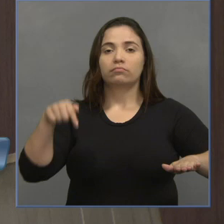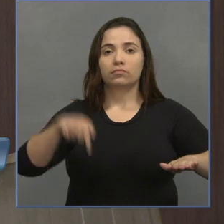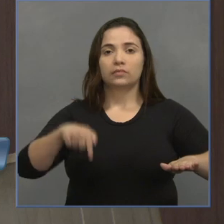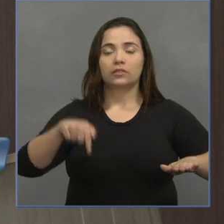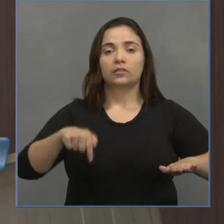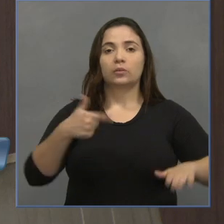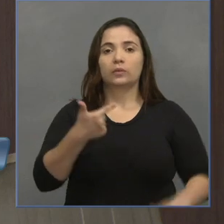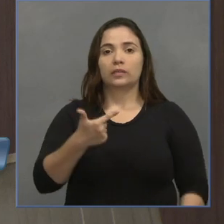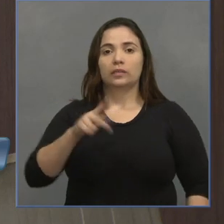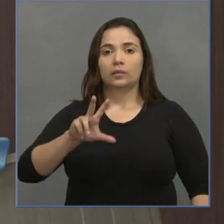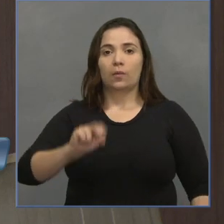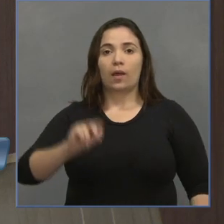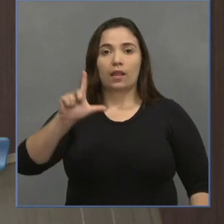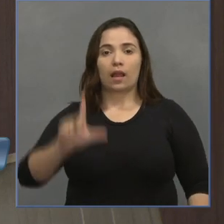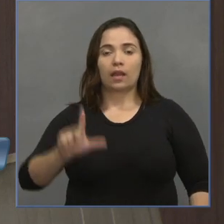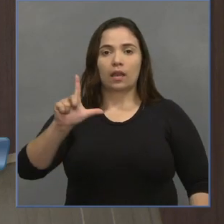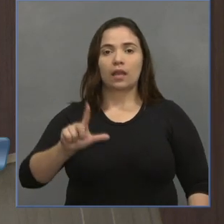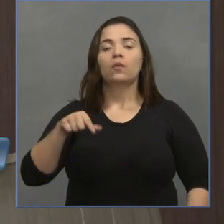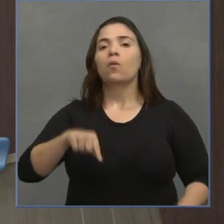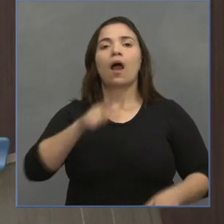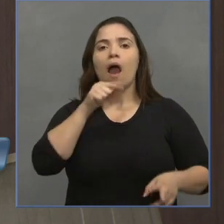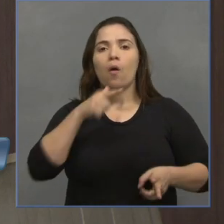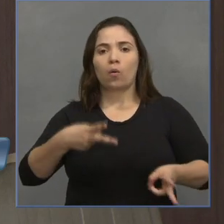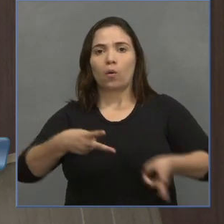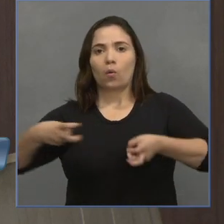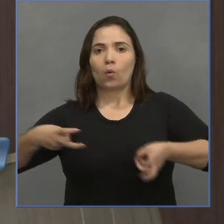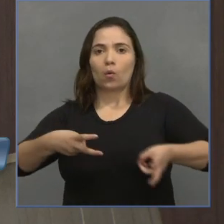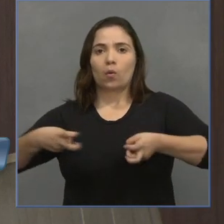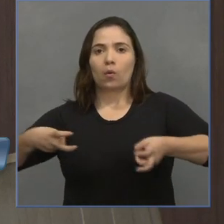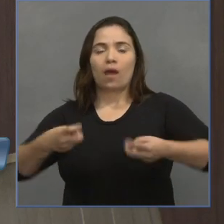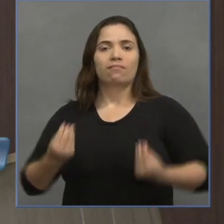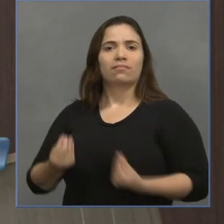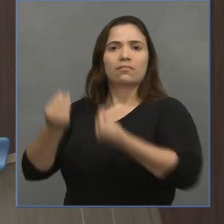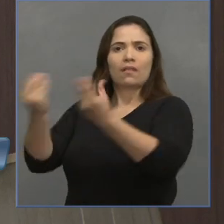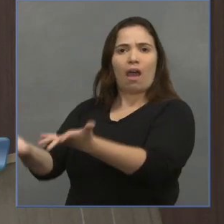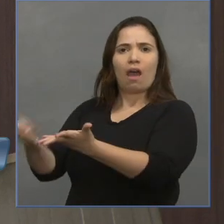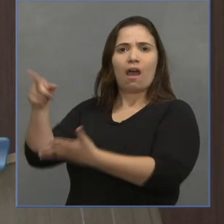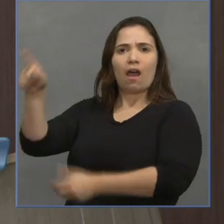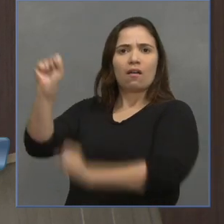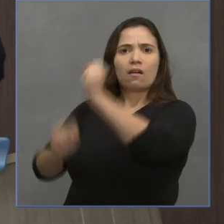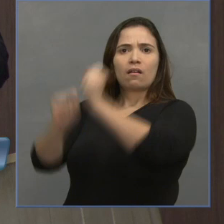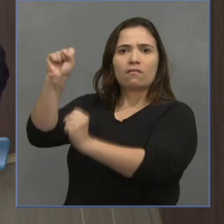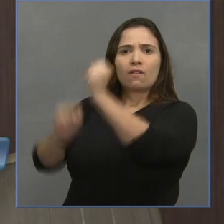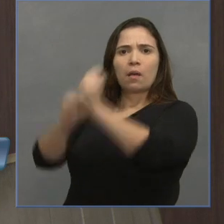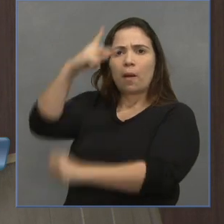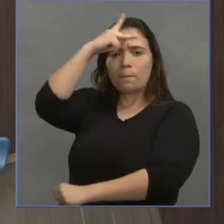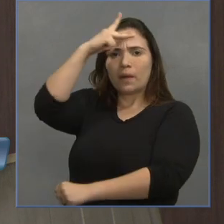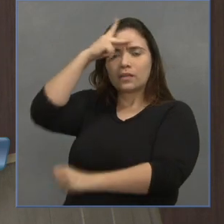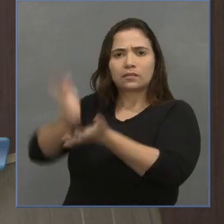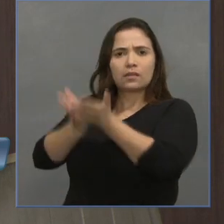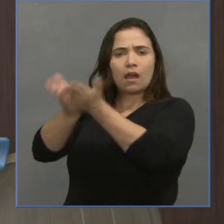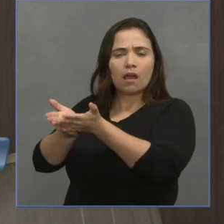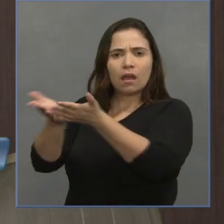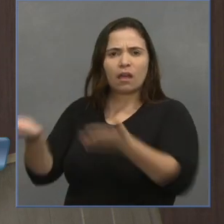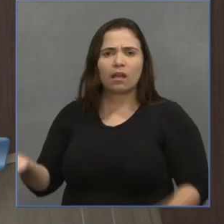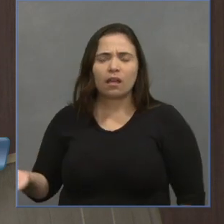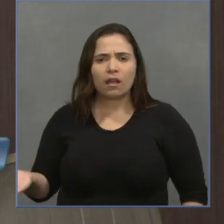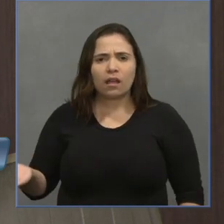segundo para o complexo industrial portuário, para a siderúrgica. 200 litros por segundo. O